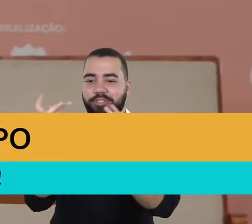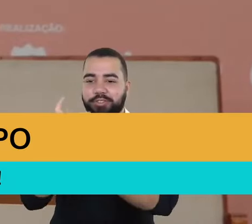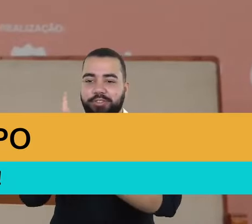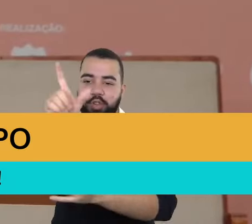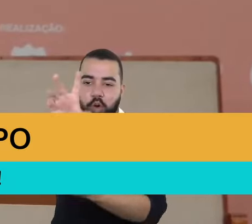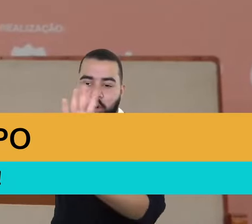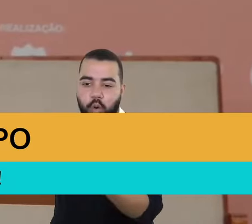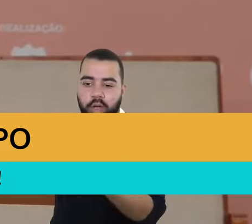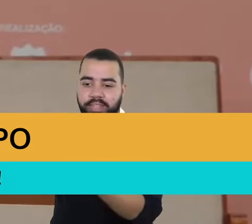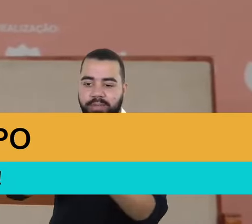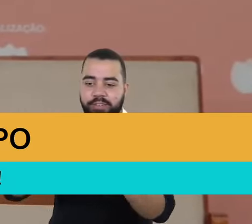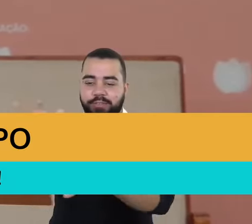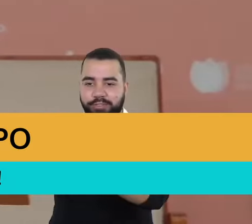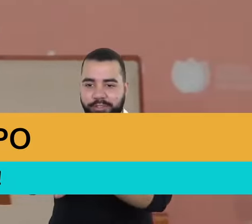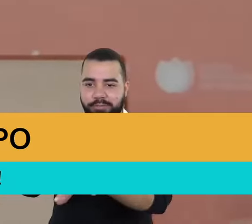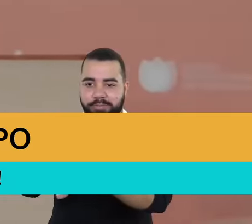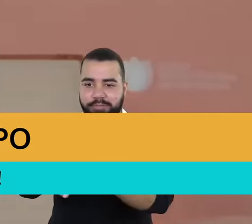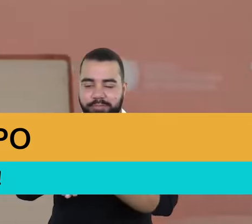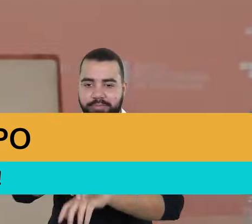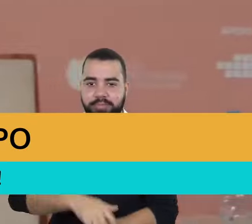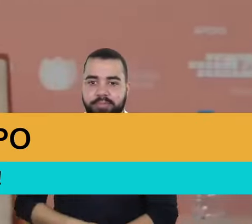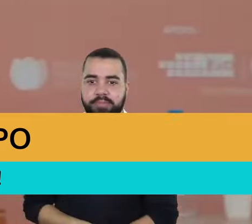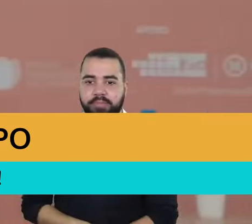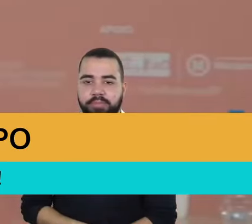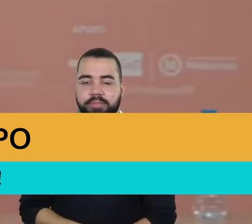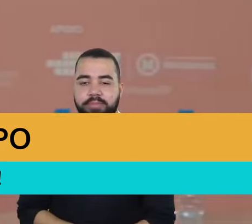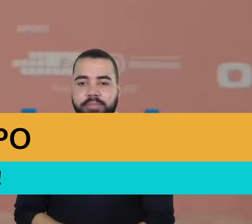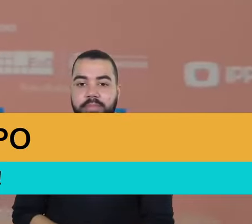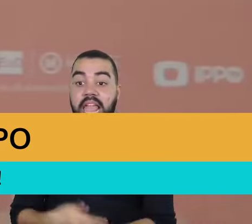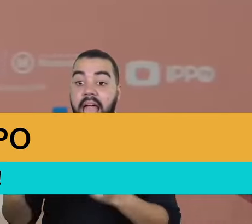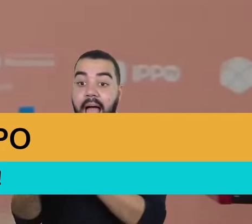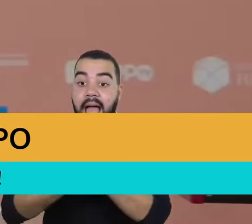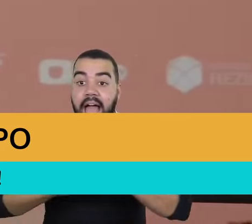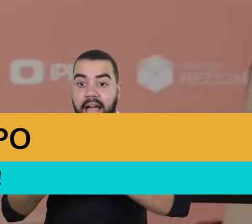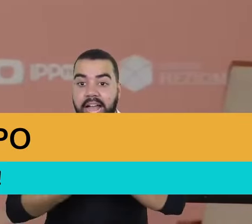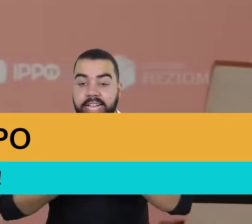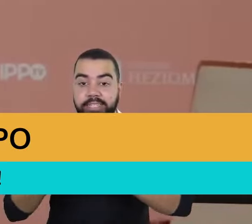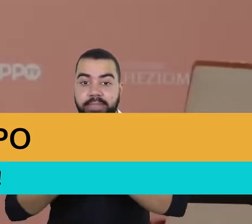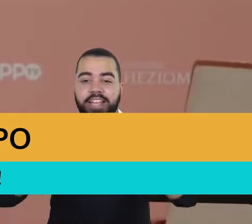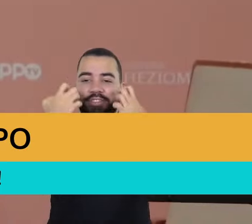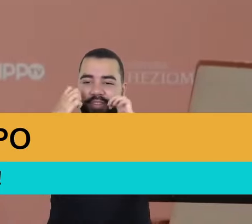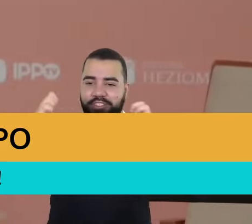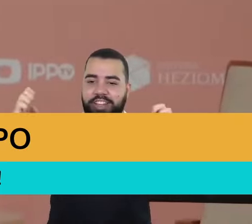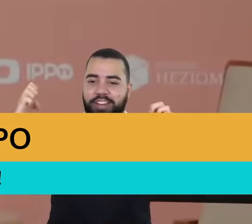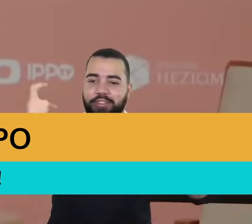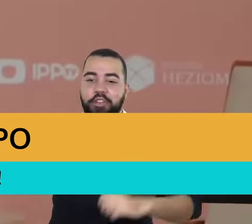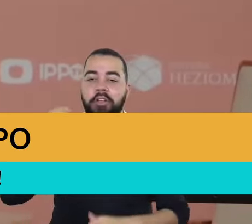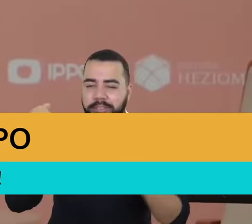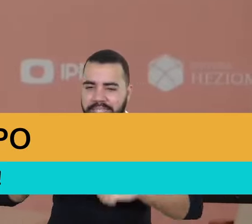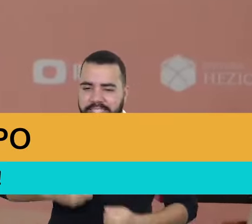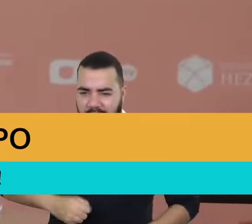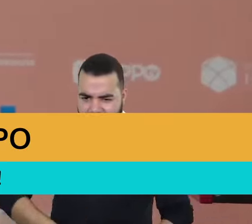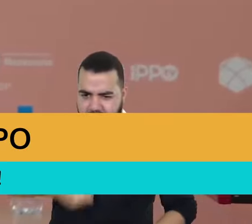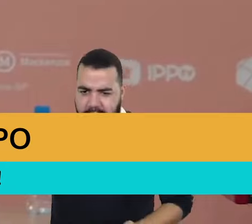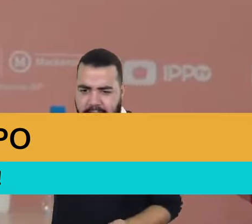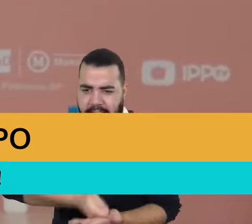só precisa exercitar. É um princípio do Evangelho. Você só precisa